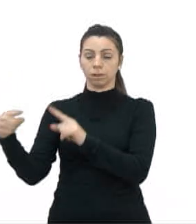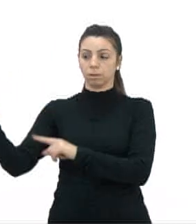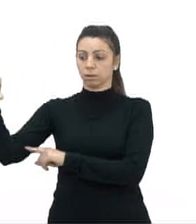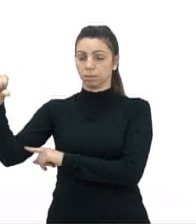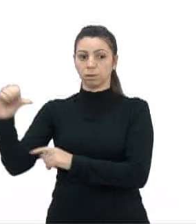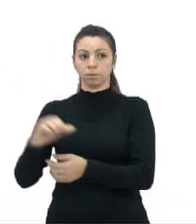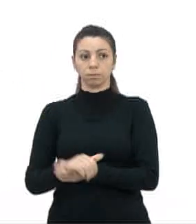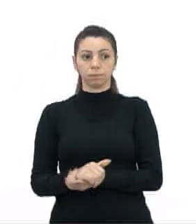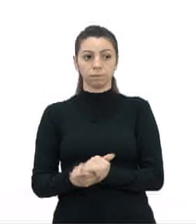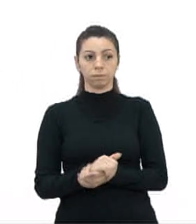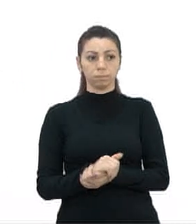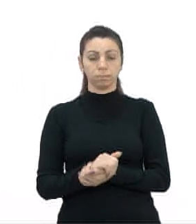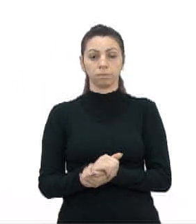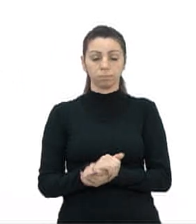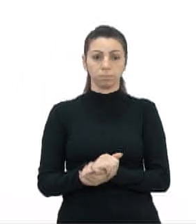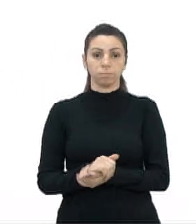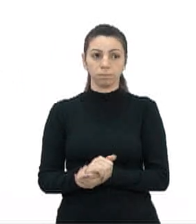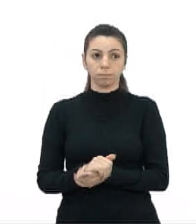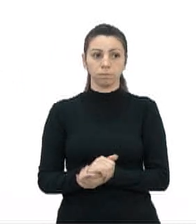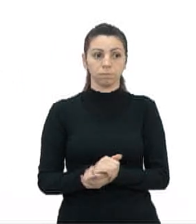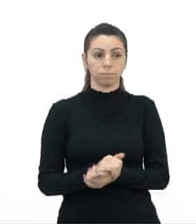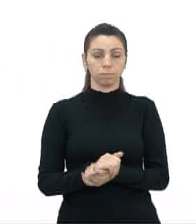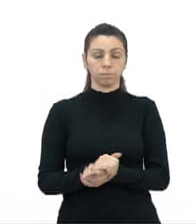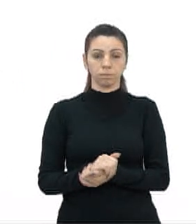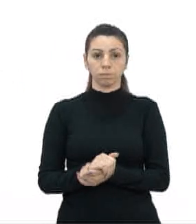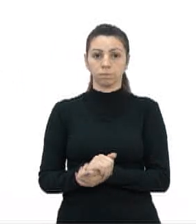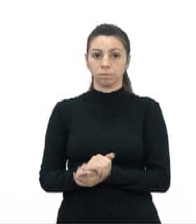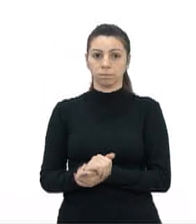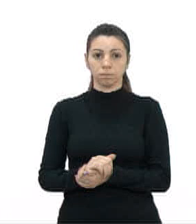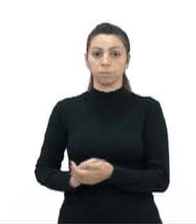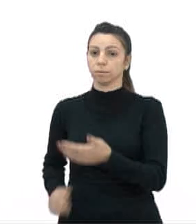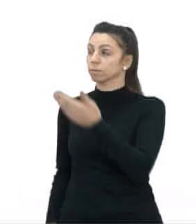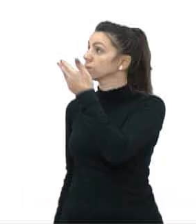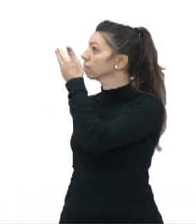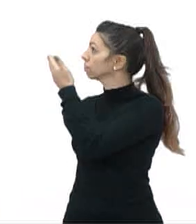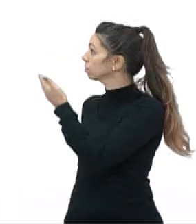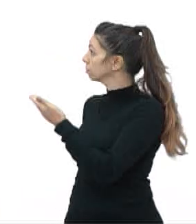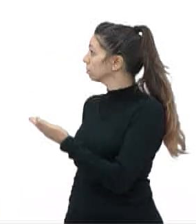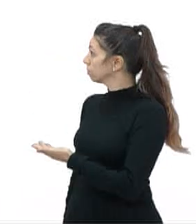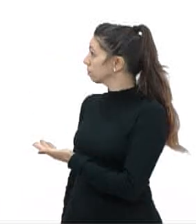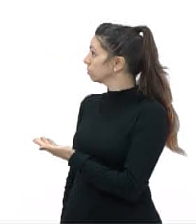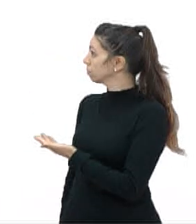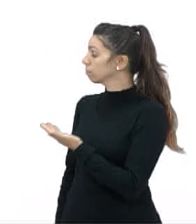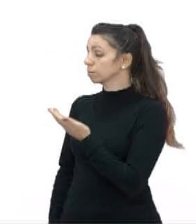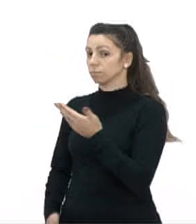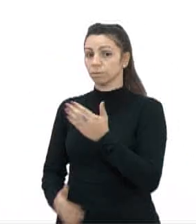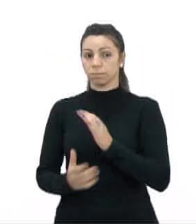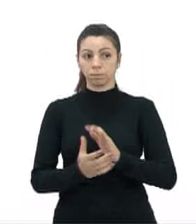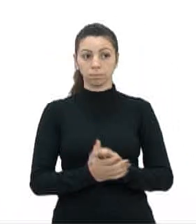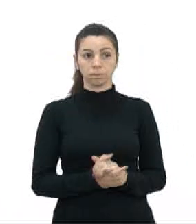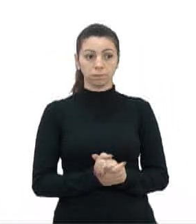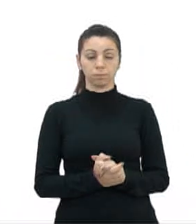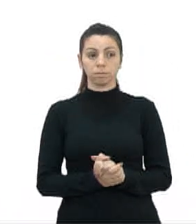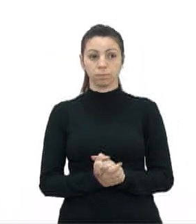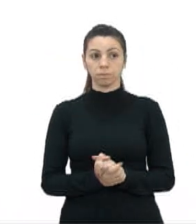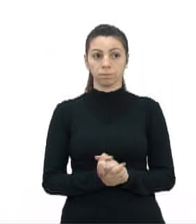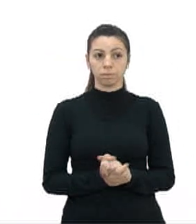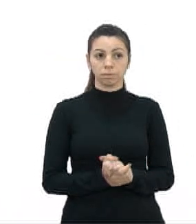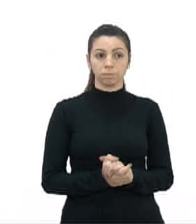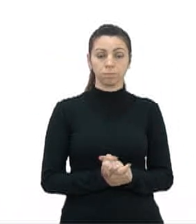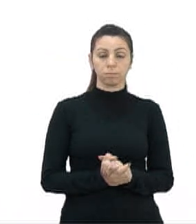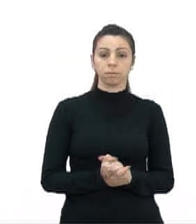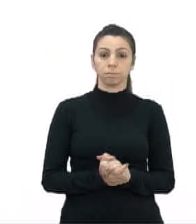sozinho, passo 1 lá dividindo, corto os mols aqui para que a minha resposta esteja em gramas, que é o que eu quero. Eu vou